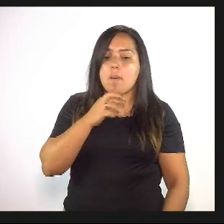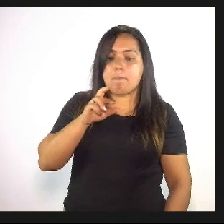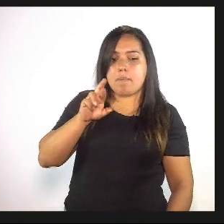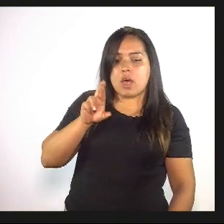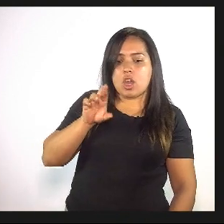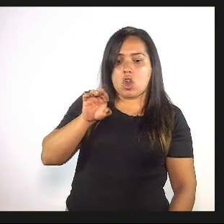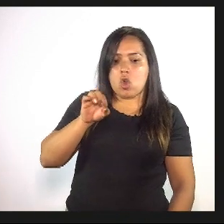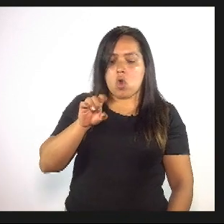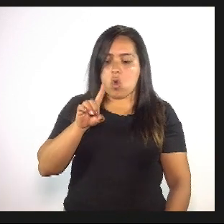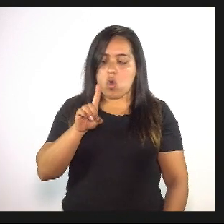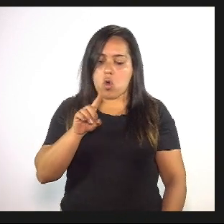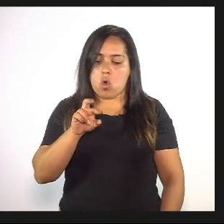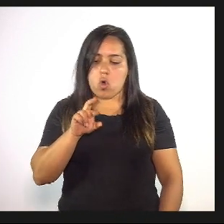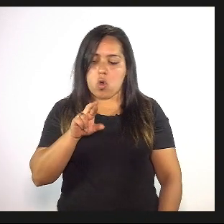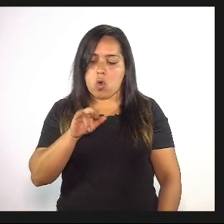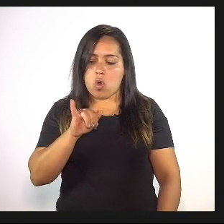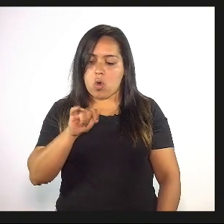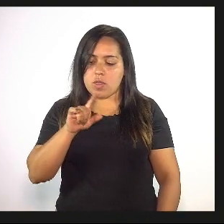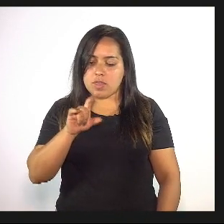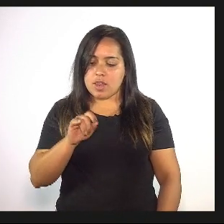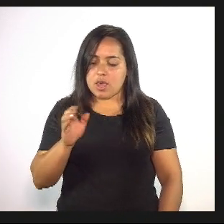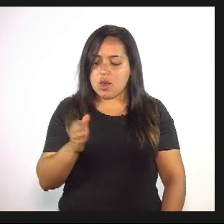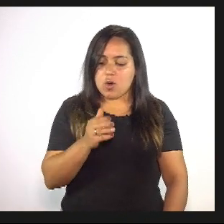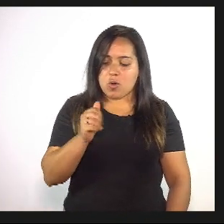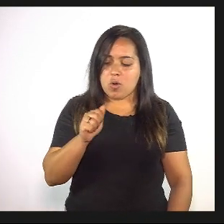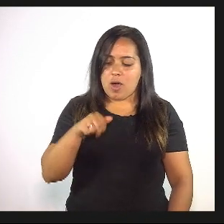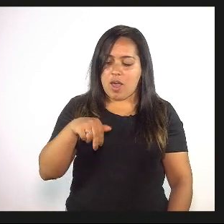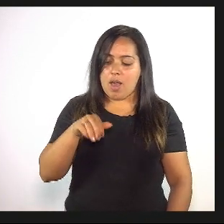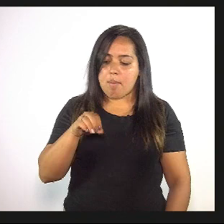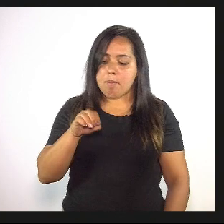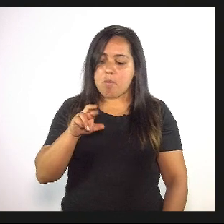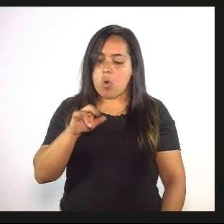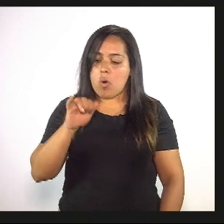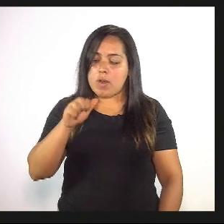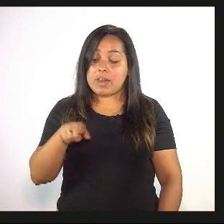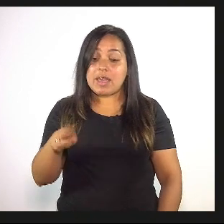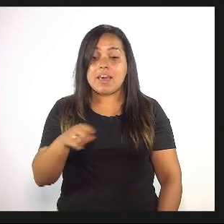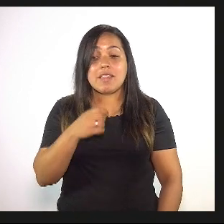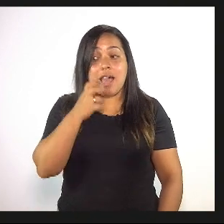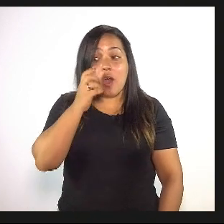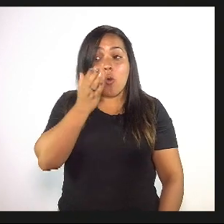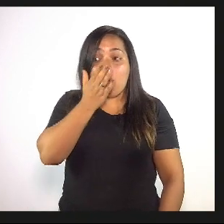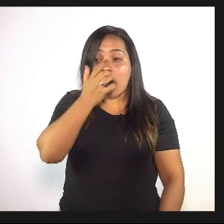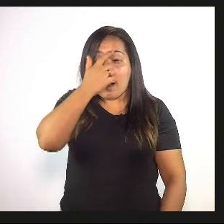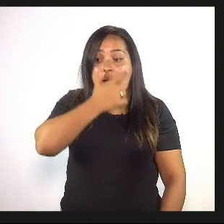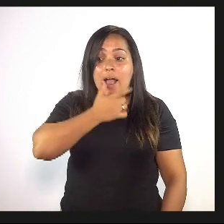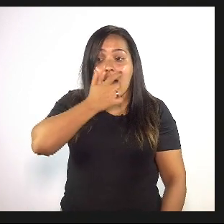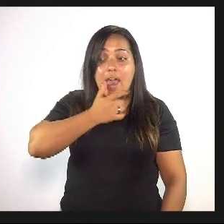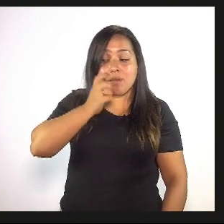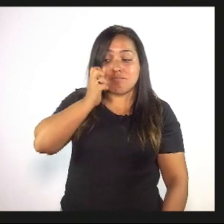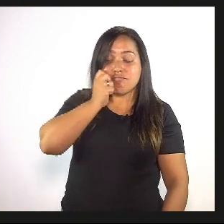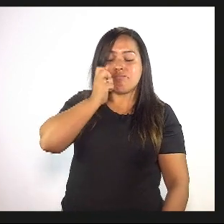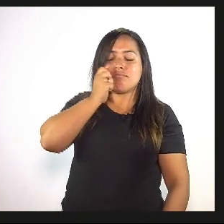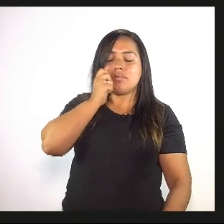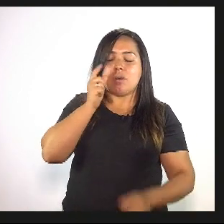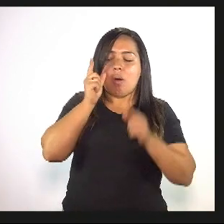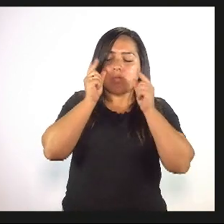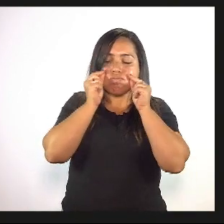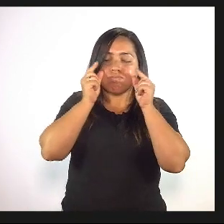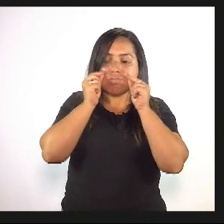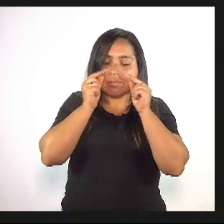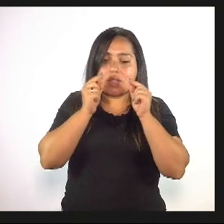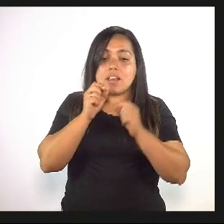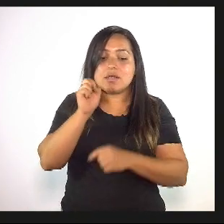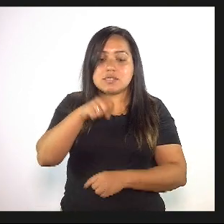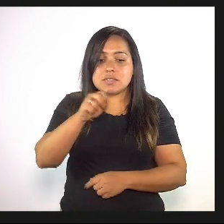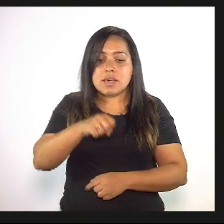visto. Está com cara de sono. Está com cara de sono, mano. Lembrando apenas que nós estamos... E no ar,